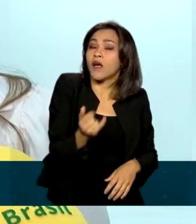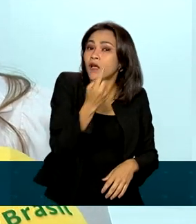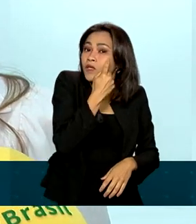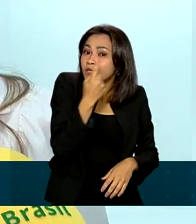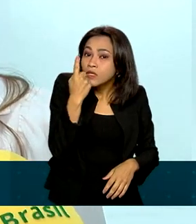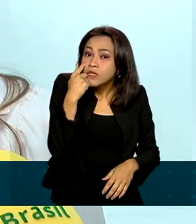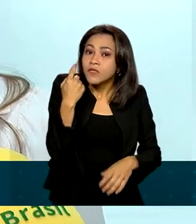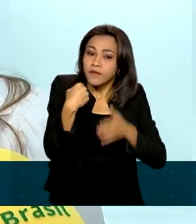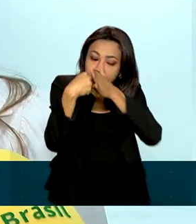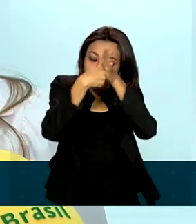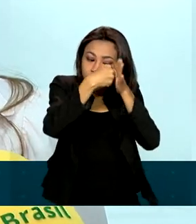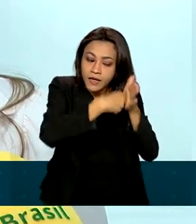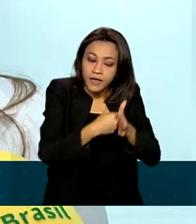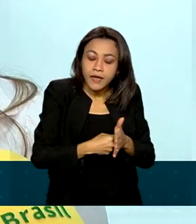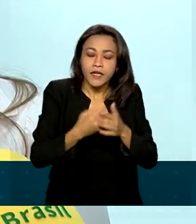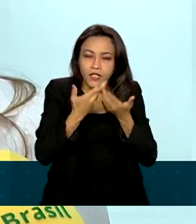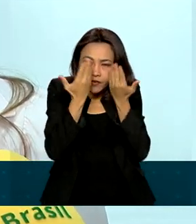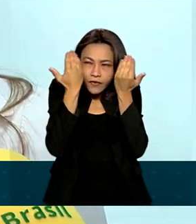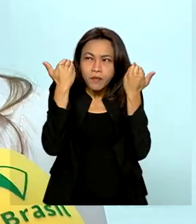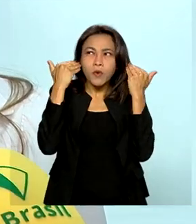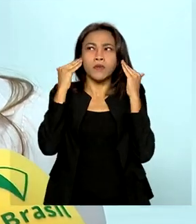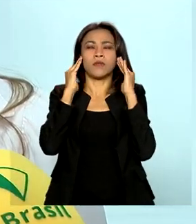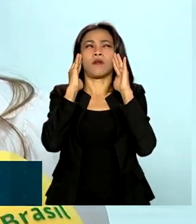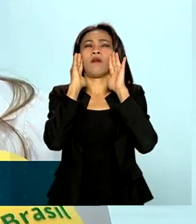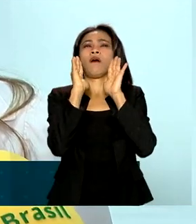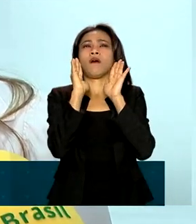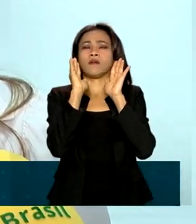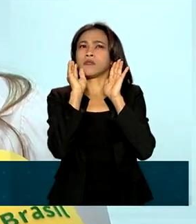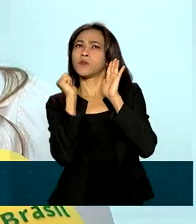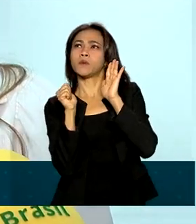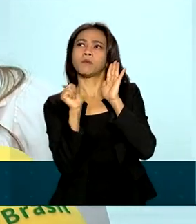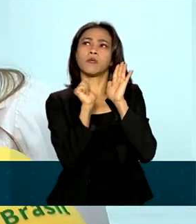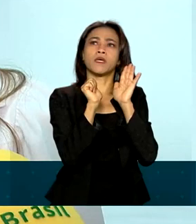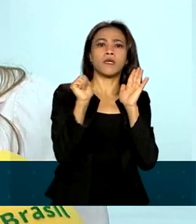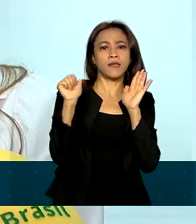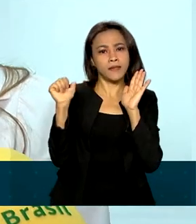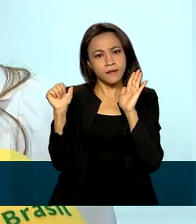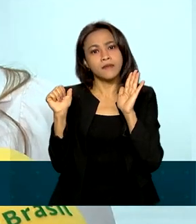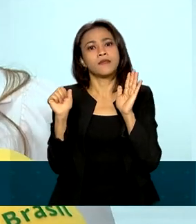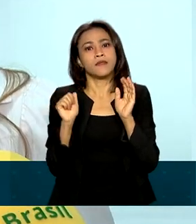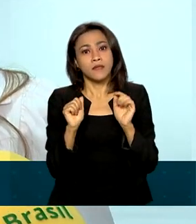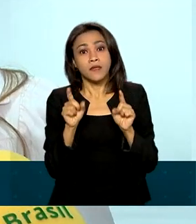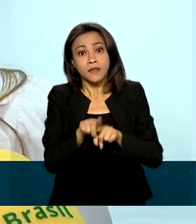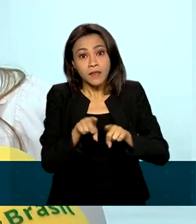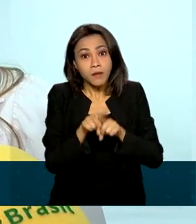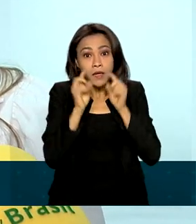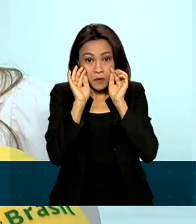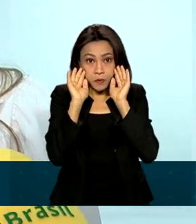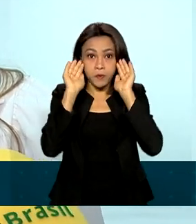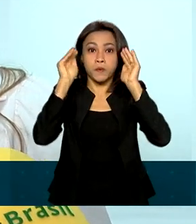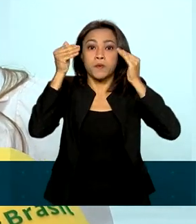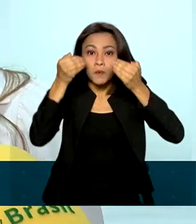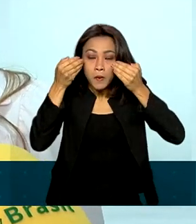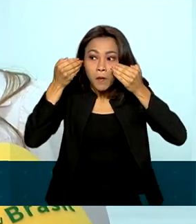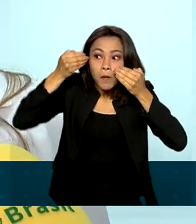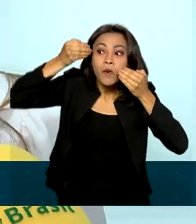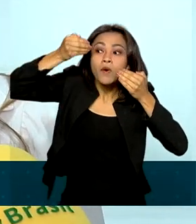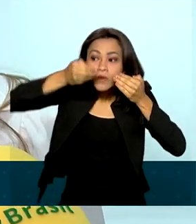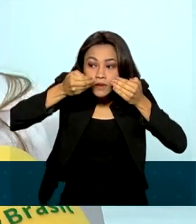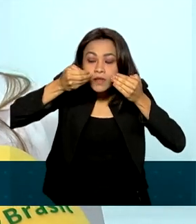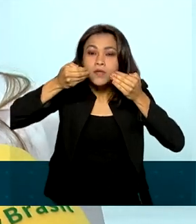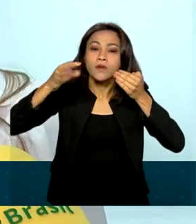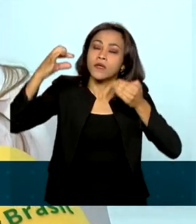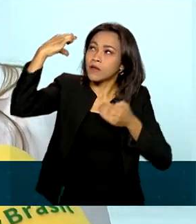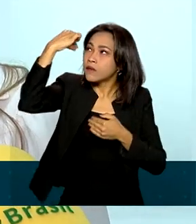segmento anterior a córnea o cristalino vão ver se tá tudo bem quanto o segmento posterior torrent tempo tem que